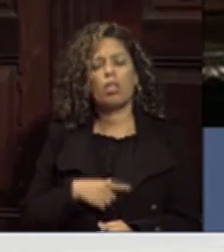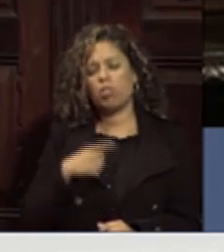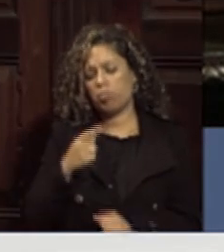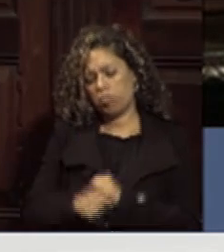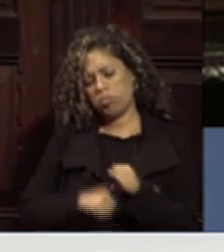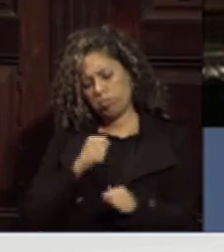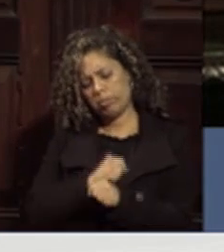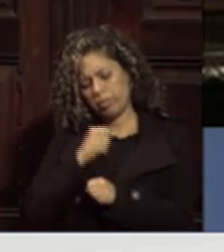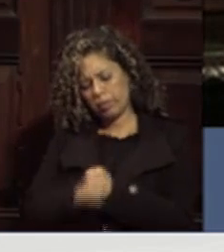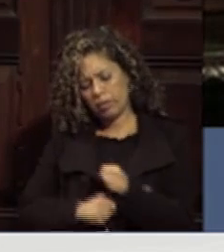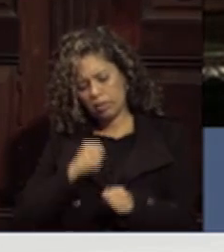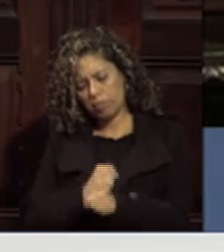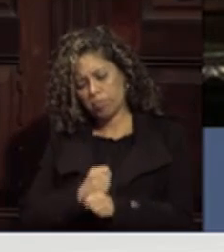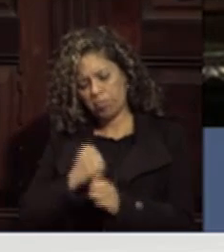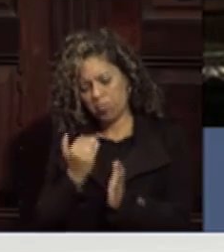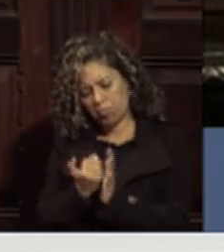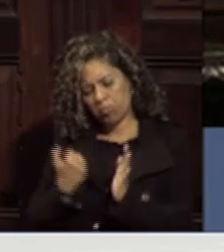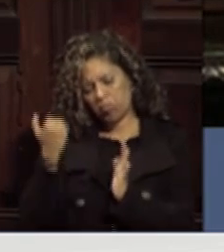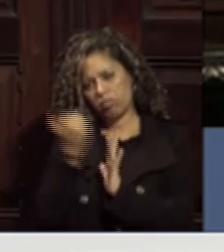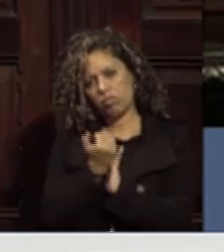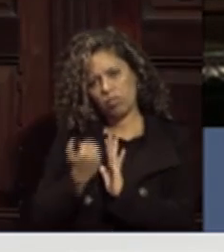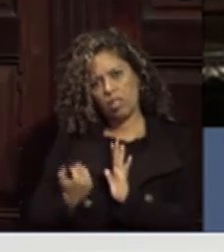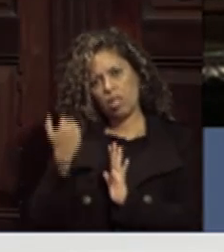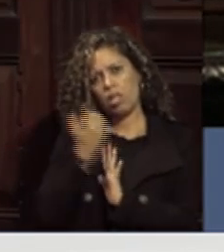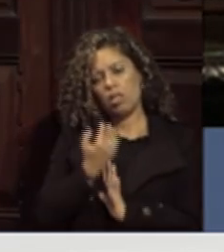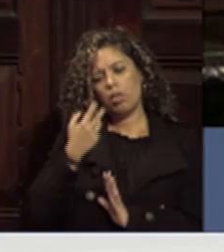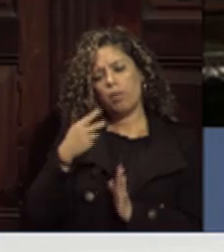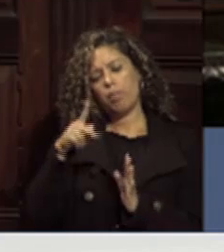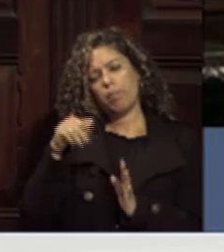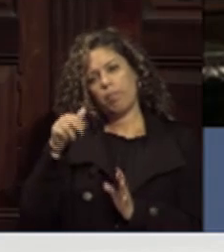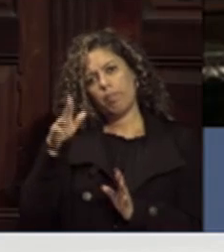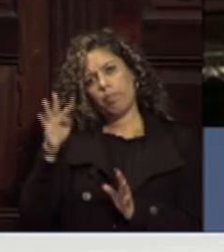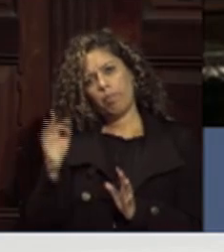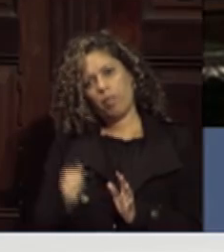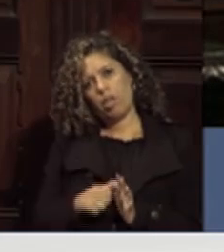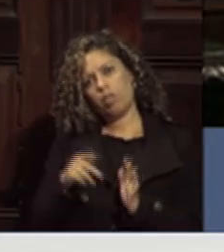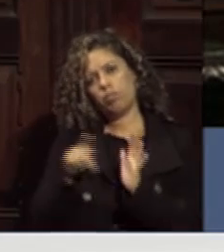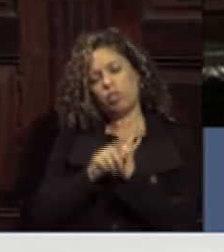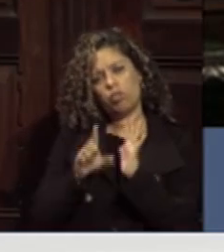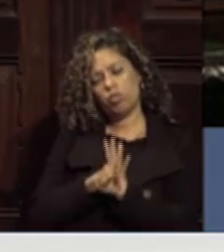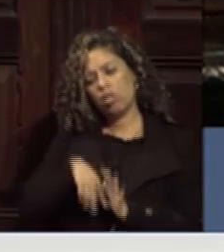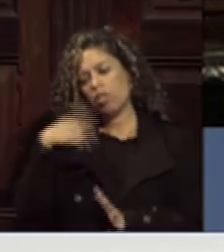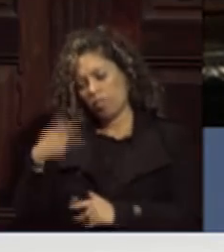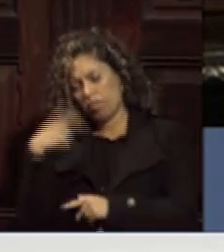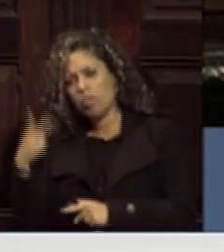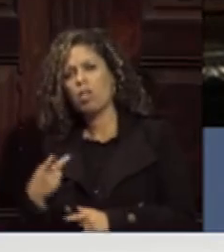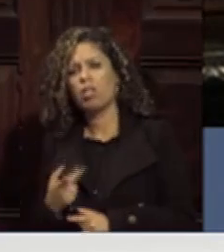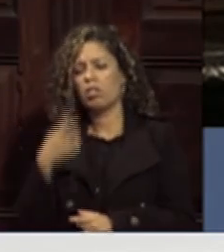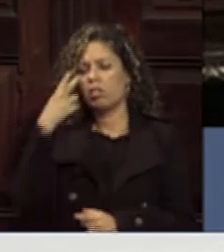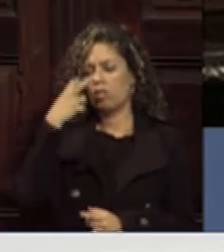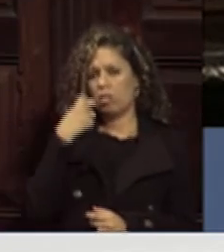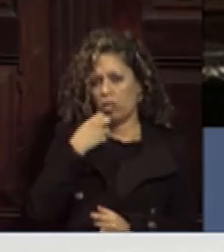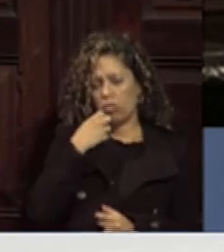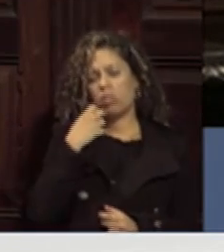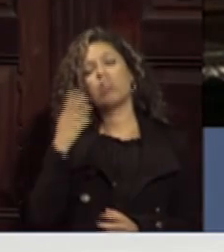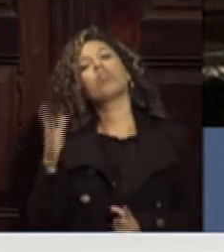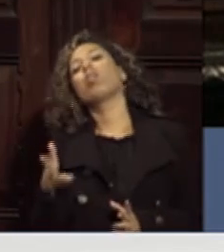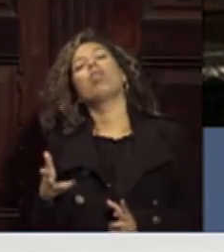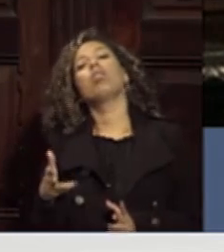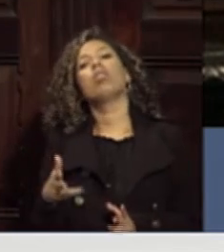anos, avançado numa pauta de produção legislativa na questão da